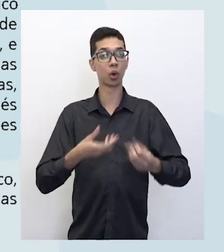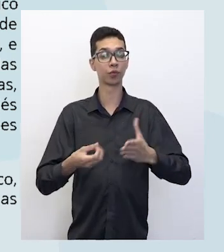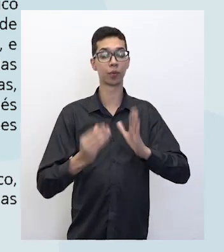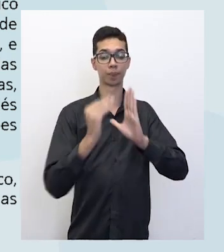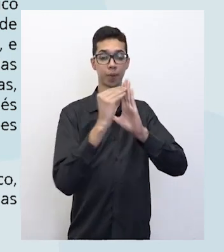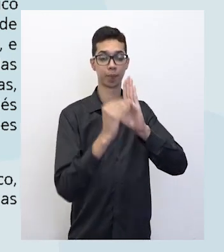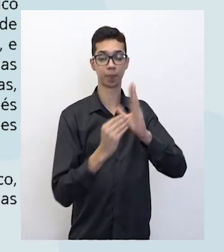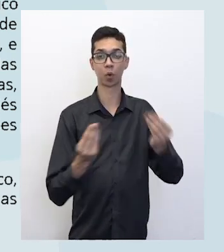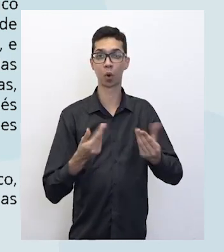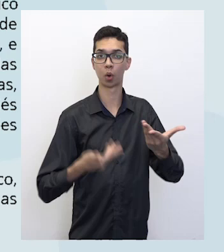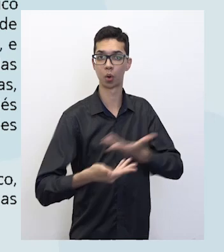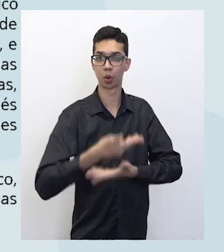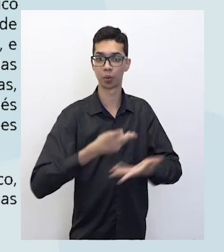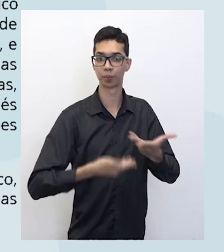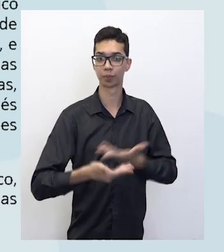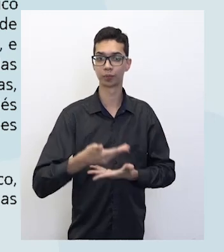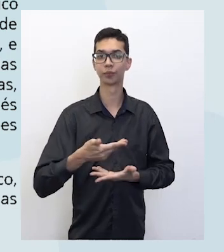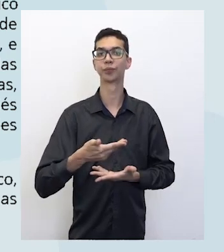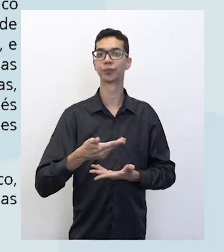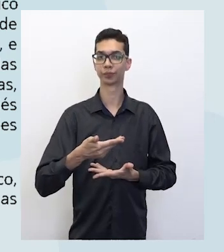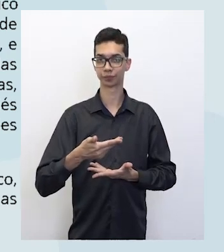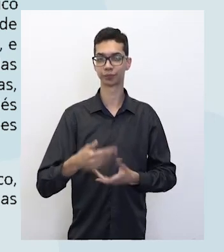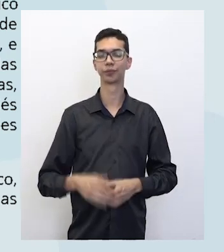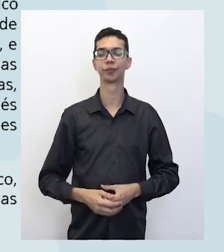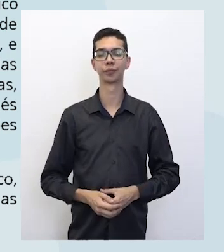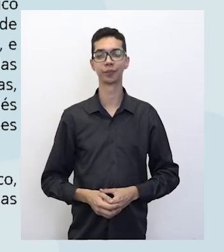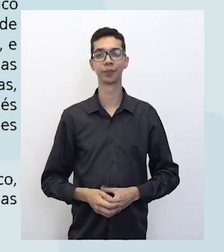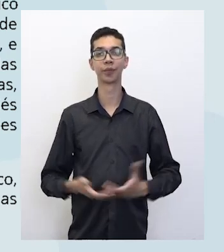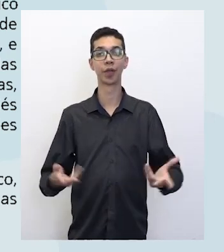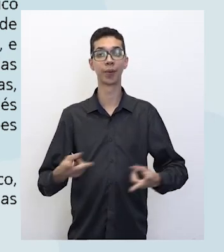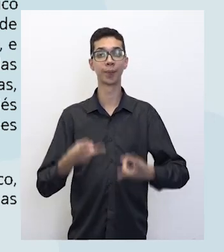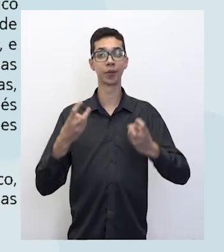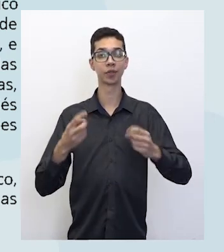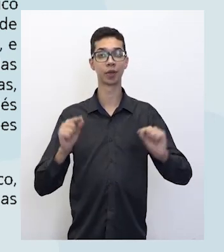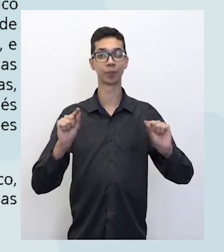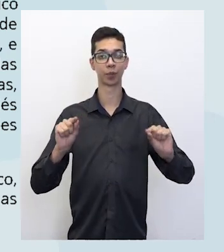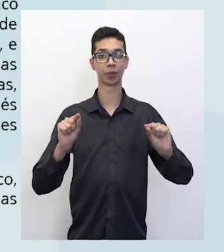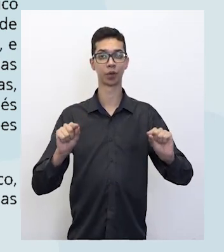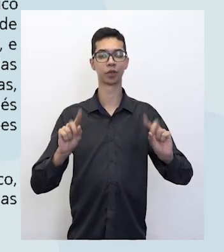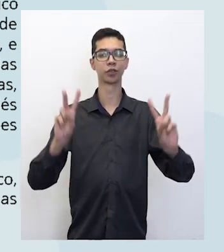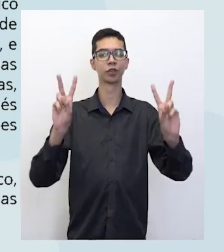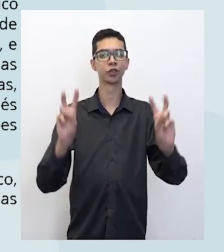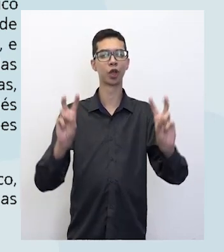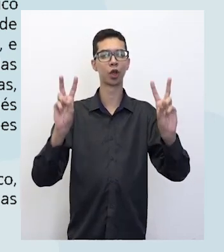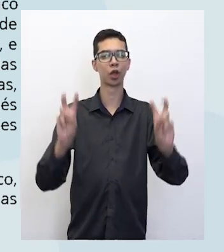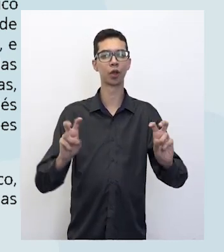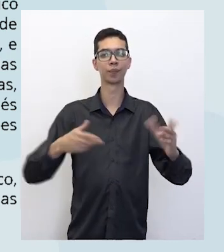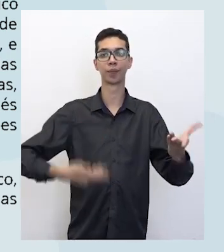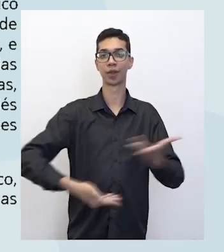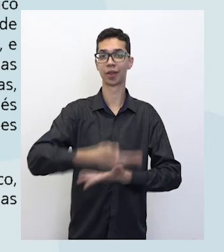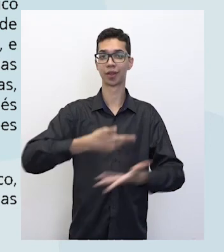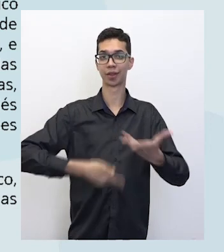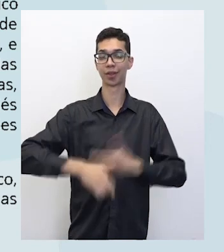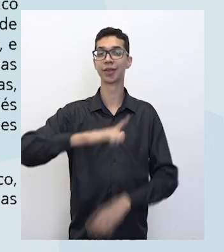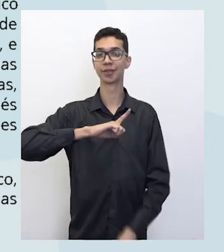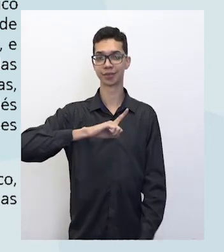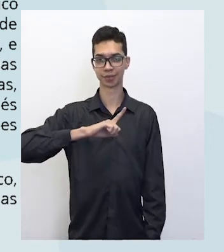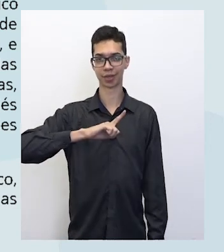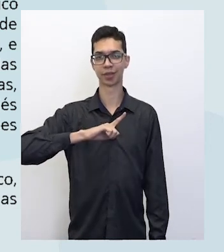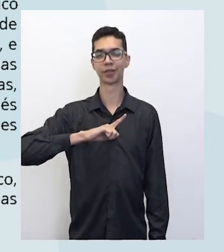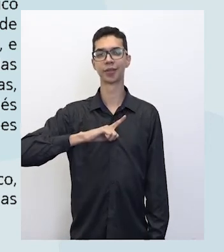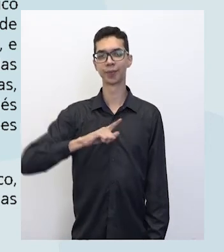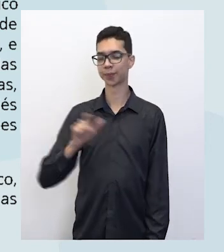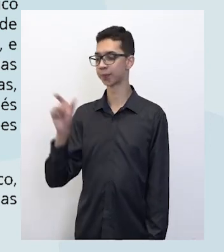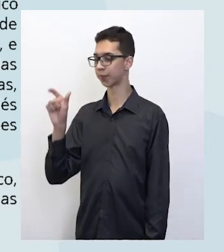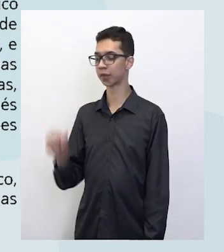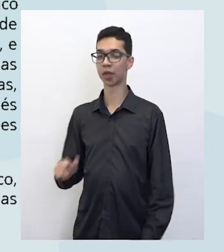quarta parede ela começa a ser abolida aos poucos, e aí nós vemos então aquela questão da interação entre